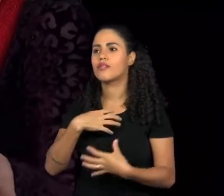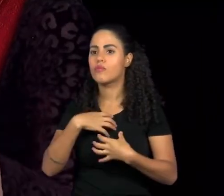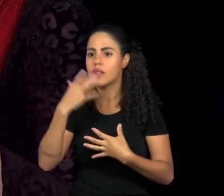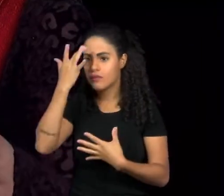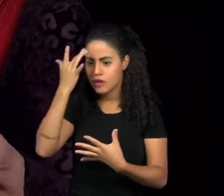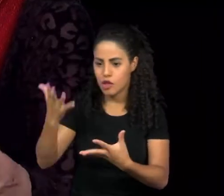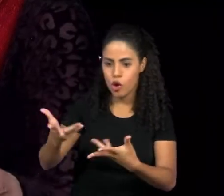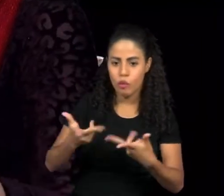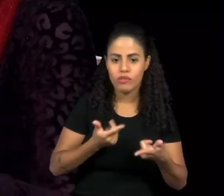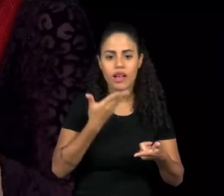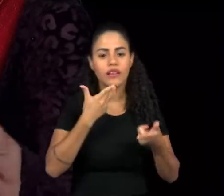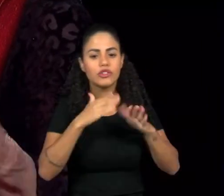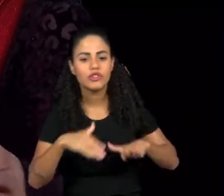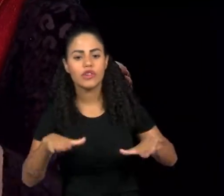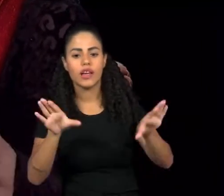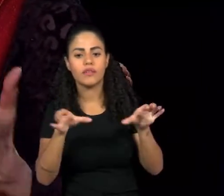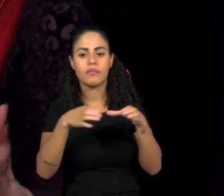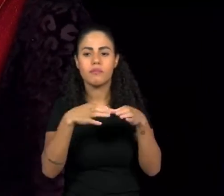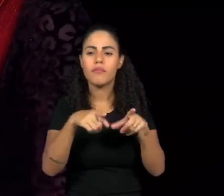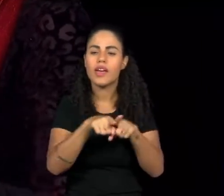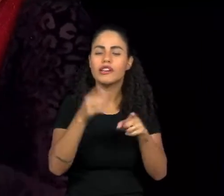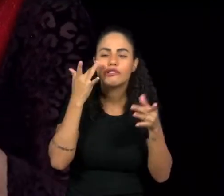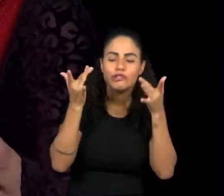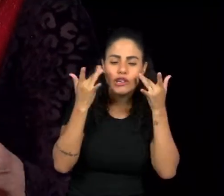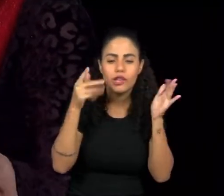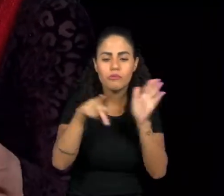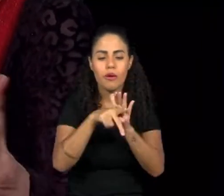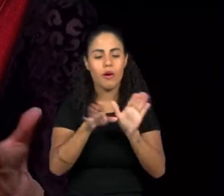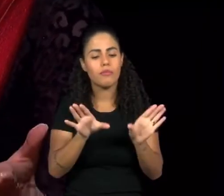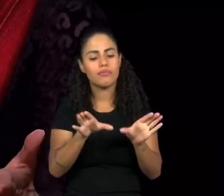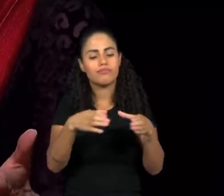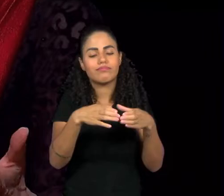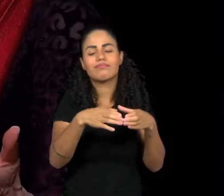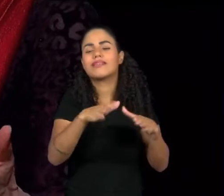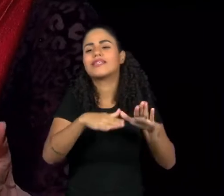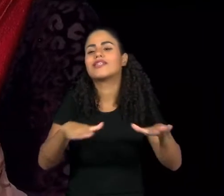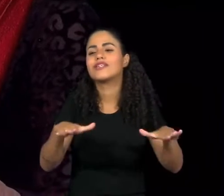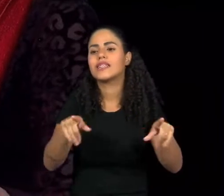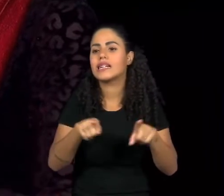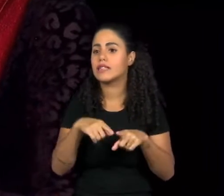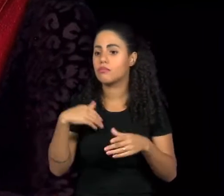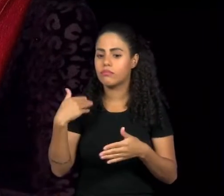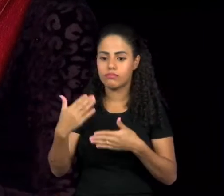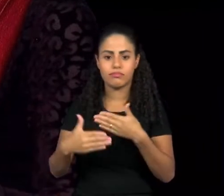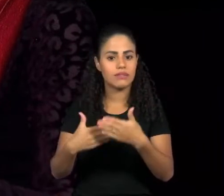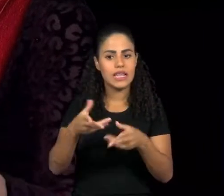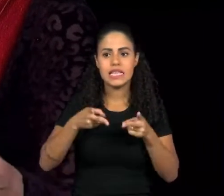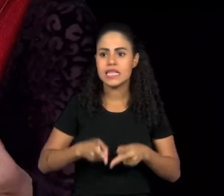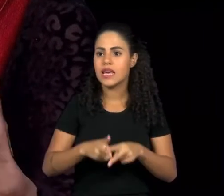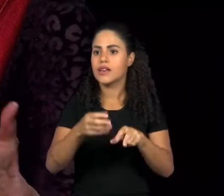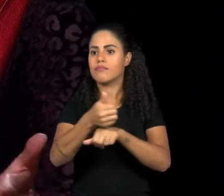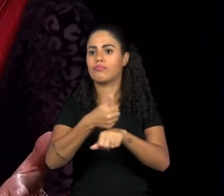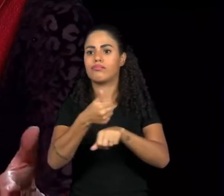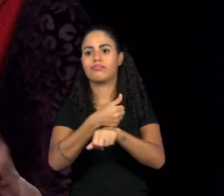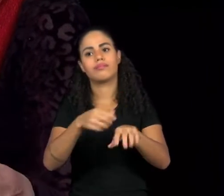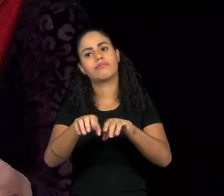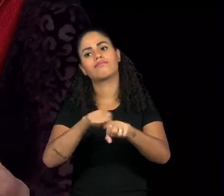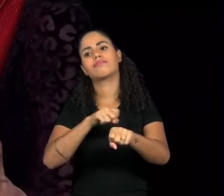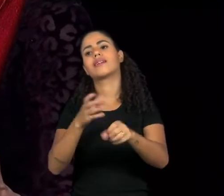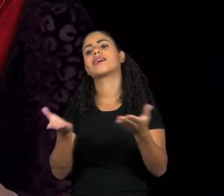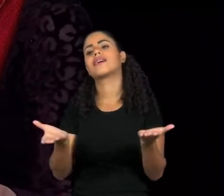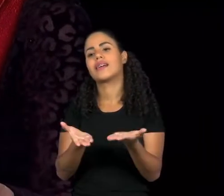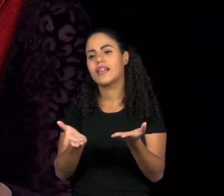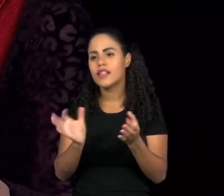fazer teatro infantil lá, e nós viramos o teatro infantil, e daí para frente eu nunca mais parei. Isso quase que aconteceu assim,